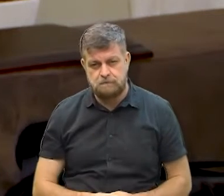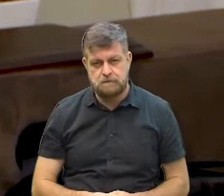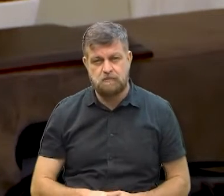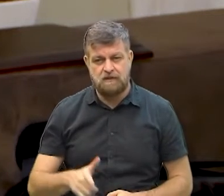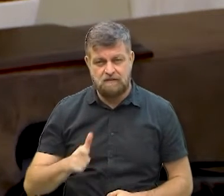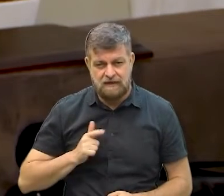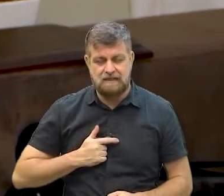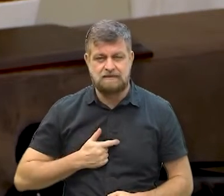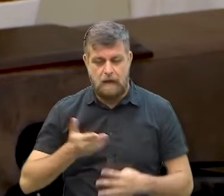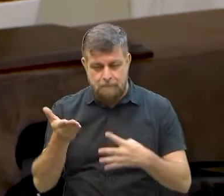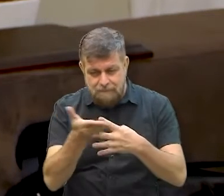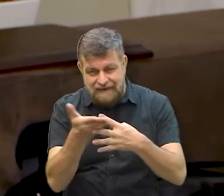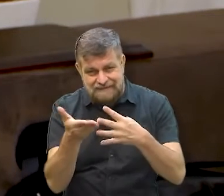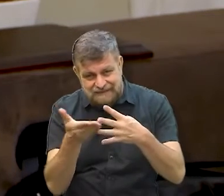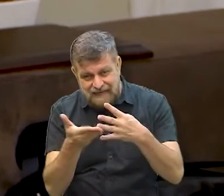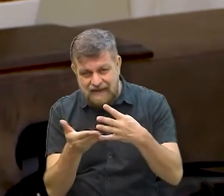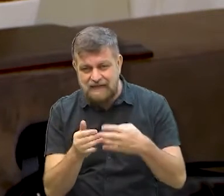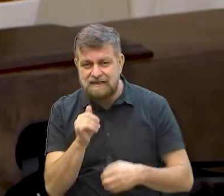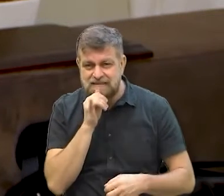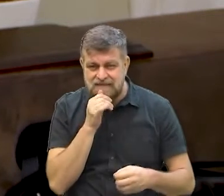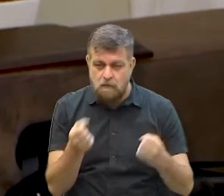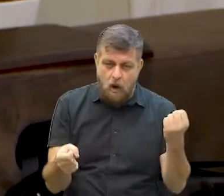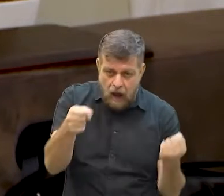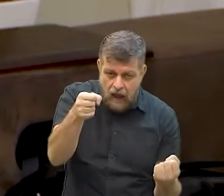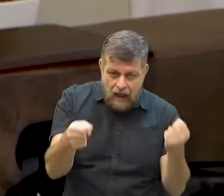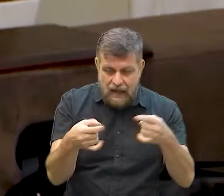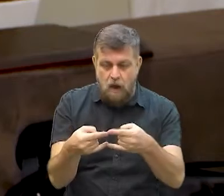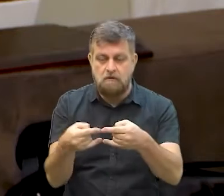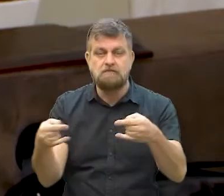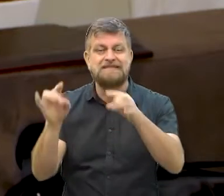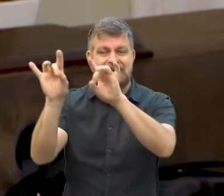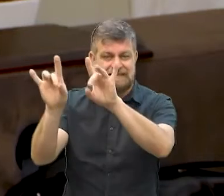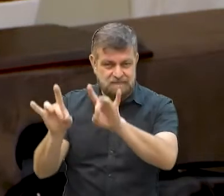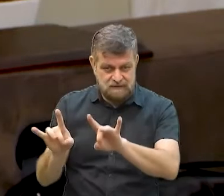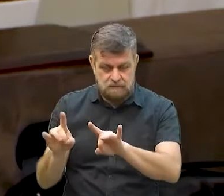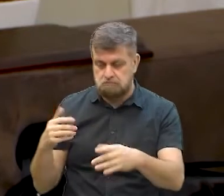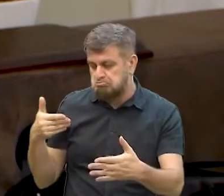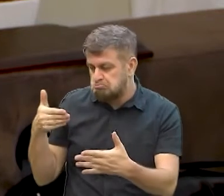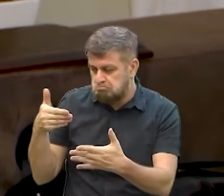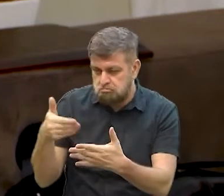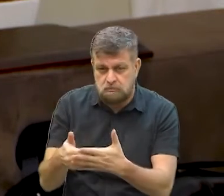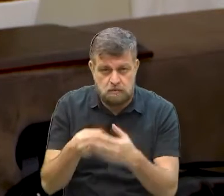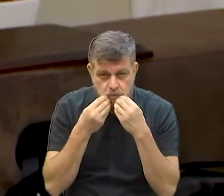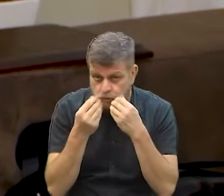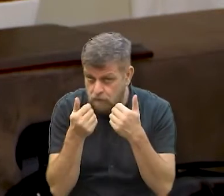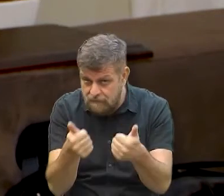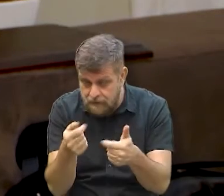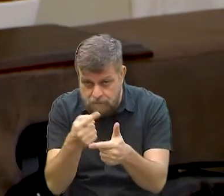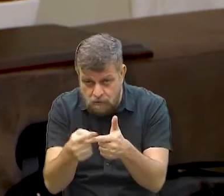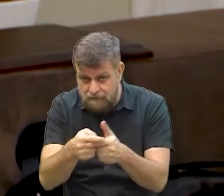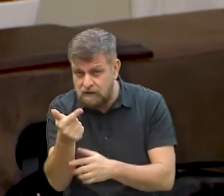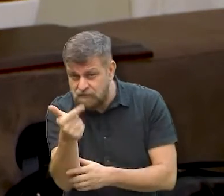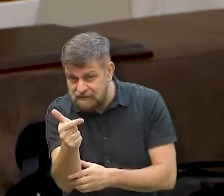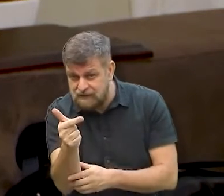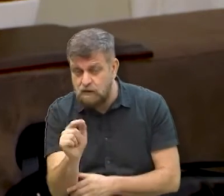mais, fazem crediário, compram automóvel, cheque especial. Então, até aí, tudo bem, não